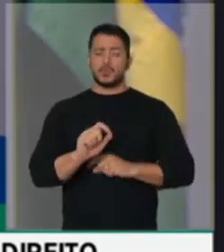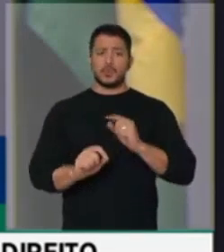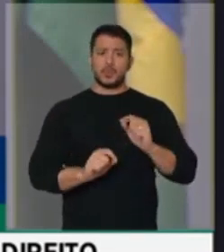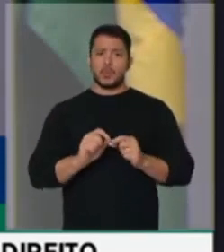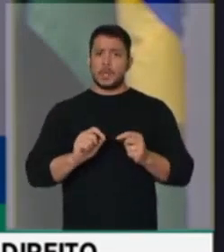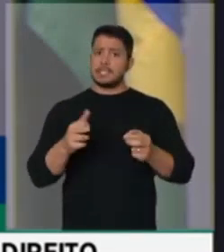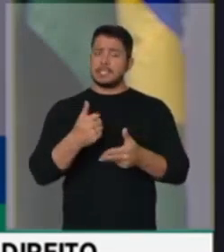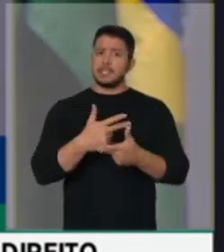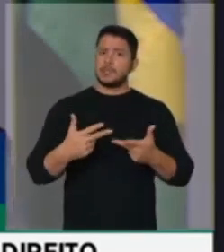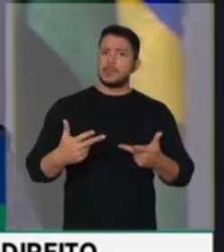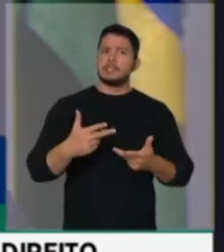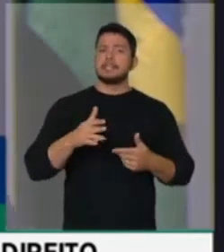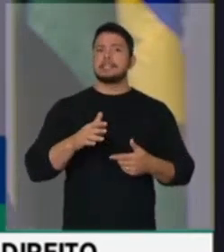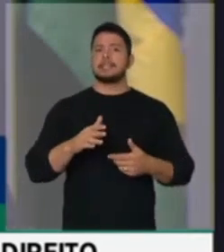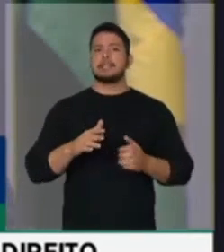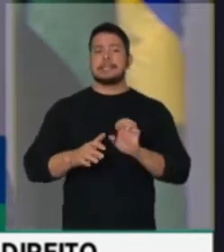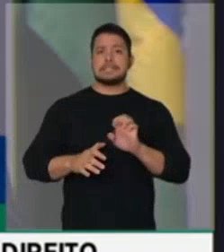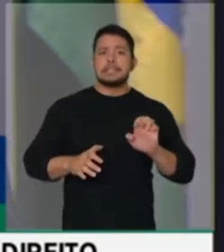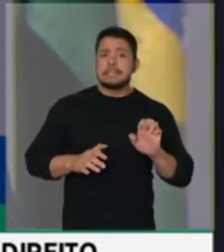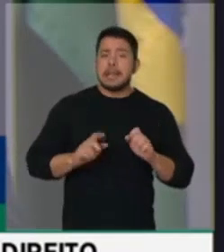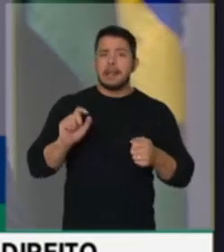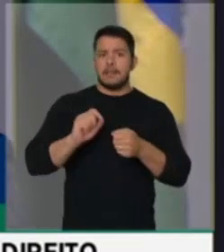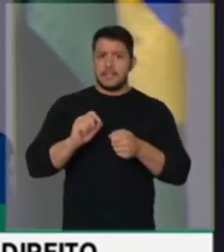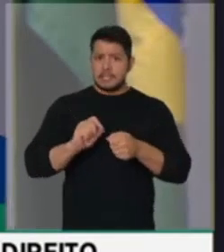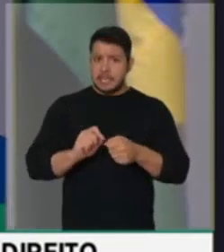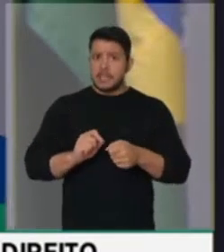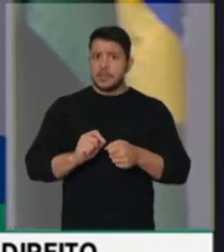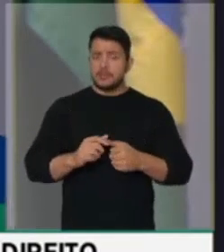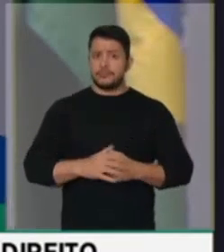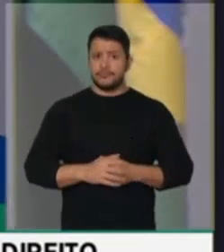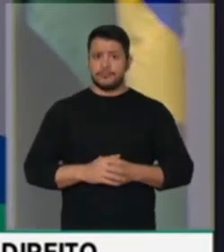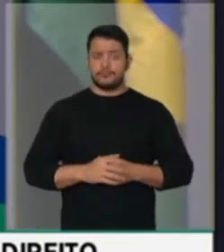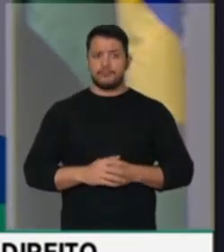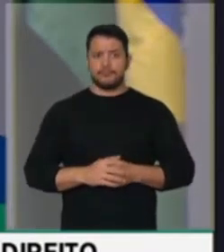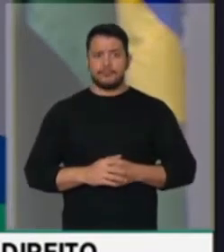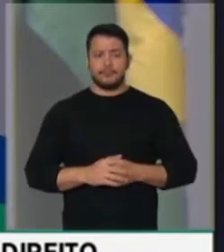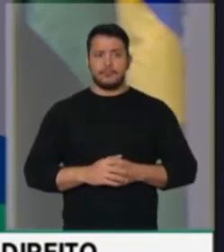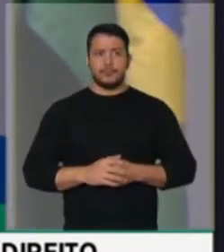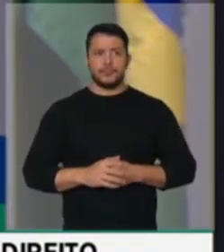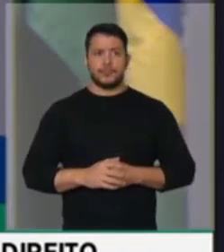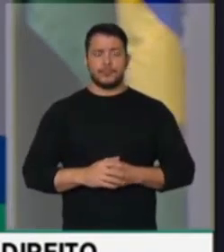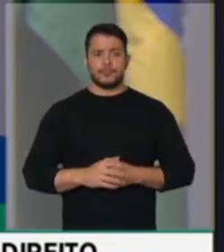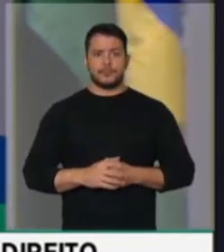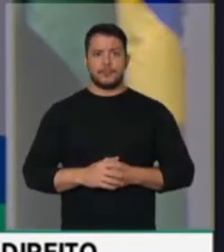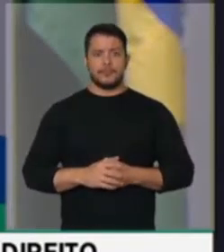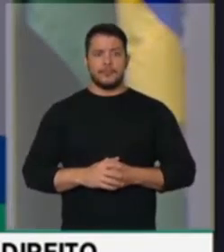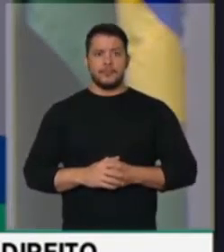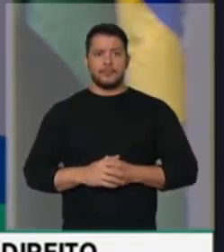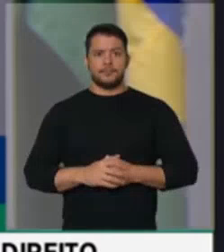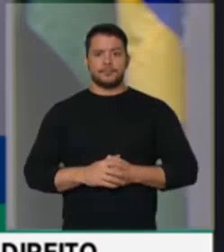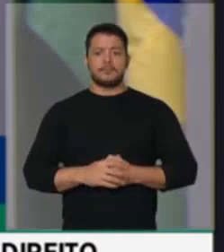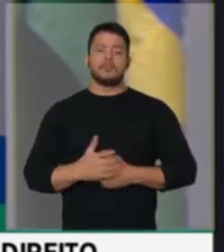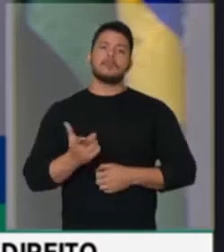putrefatas que a esquerda muitas vezes faz através de seus grupos satélites, como Black